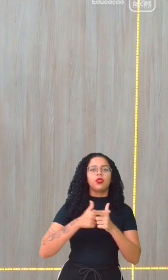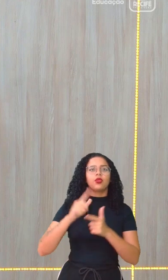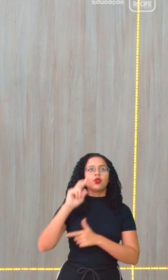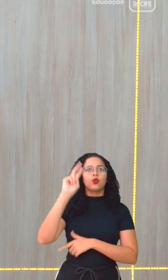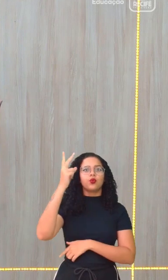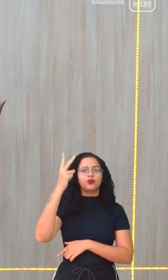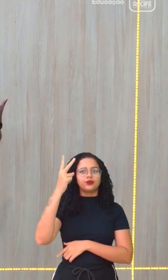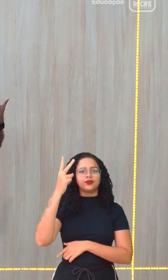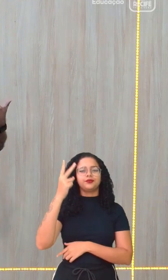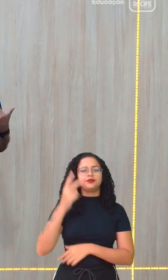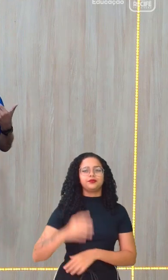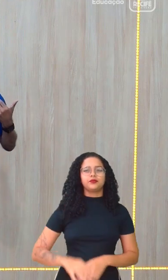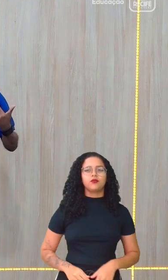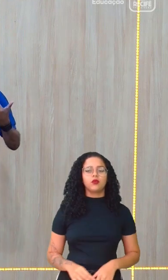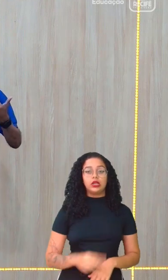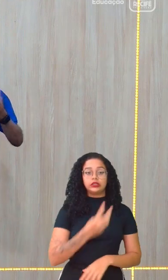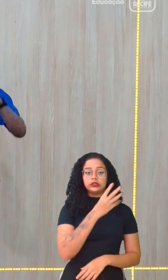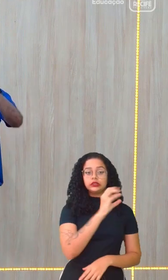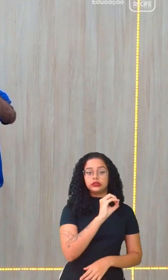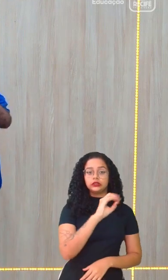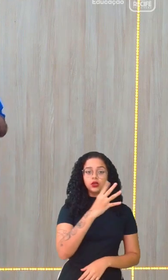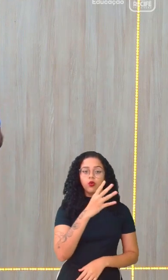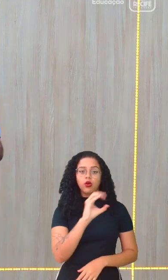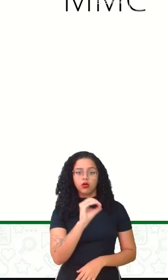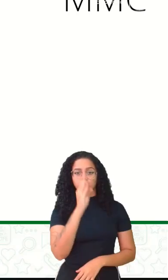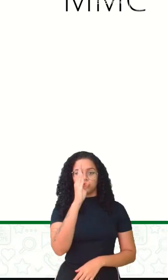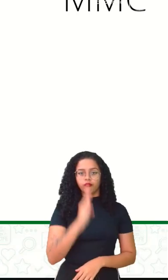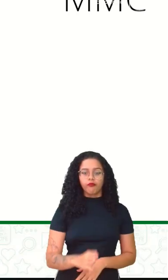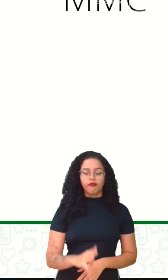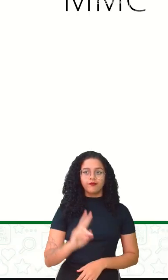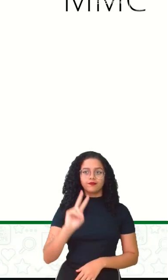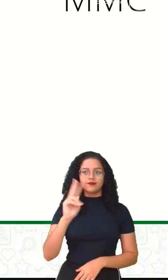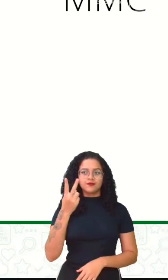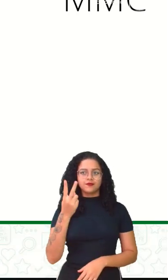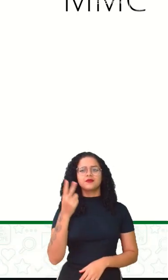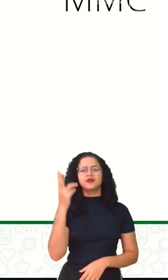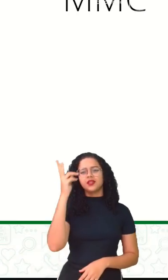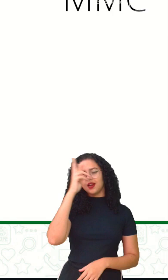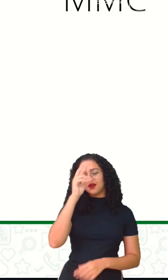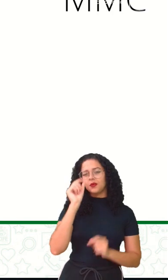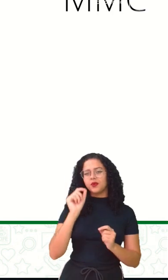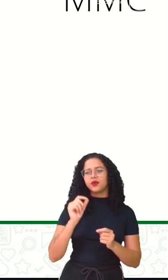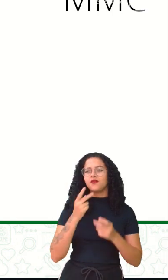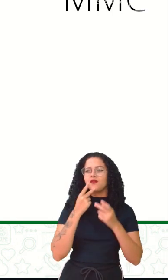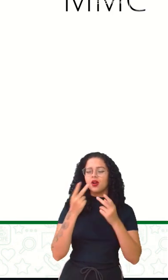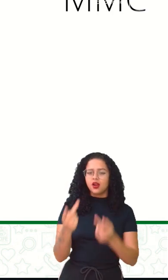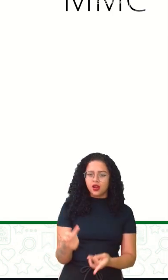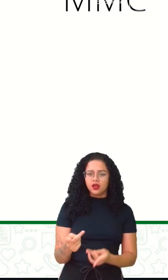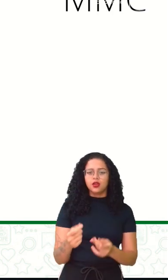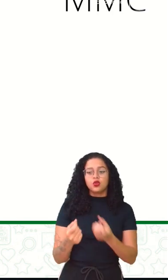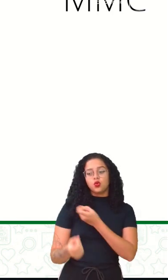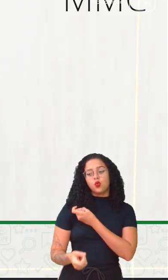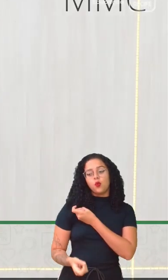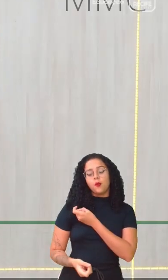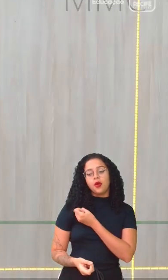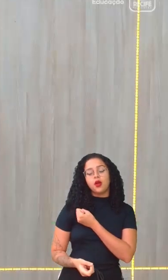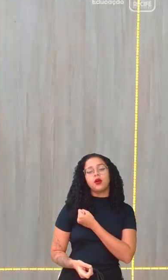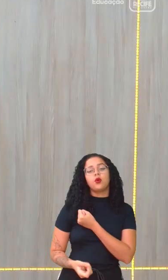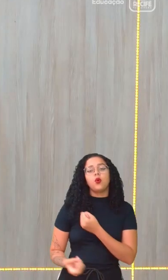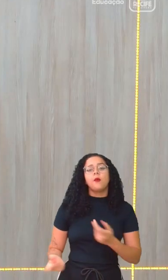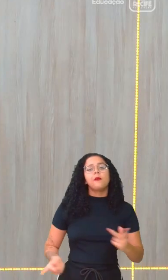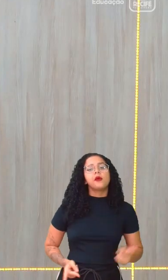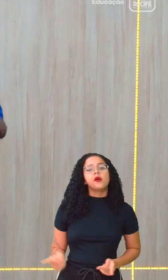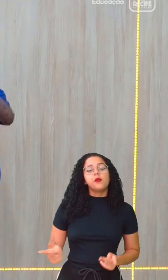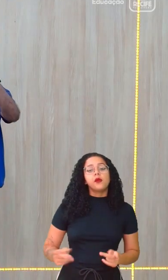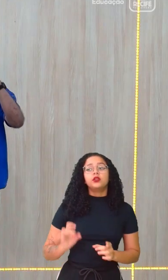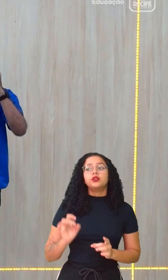e vou dividir pelos menores números primos. Lembra que eu falei que é número primo? Número primo é aquele que divide apenas por